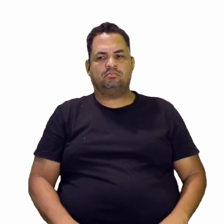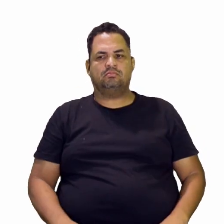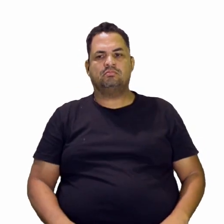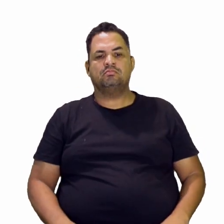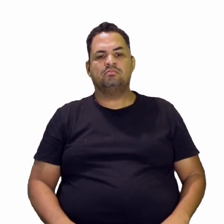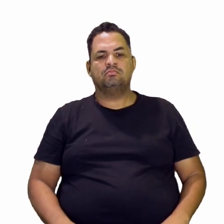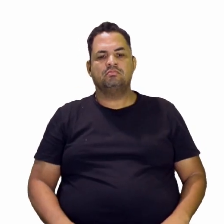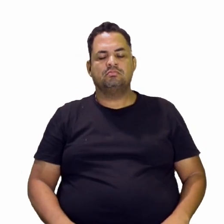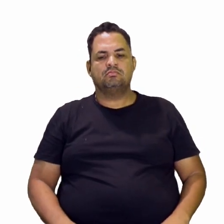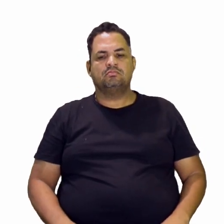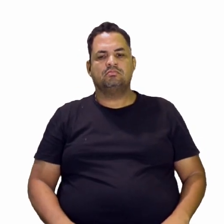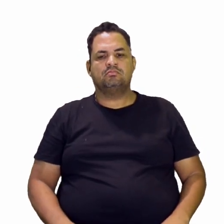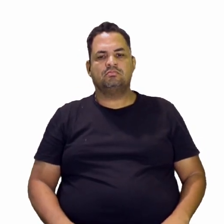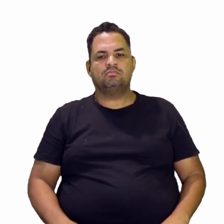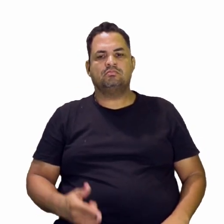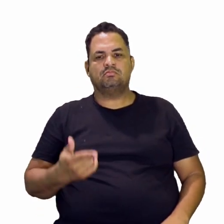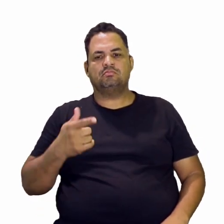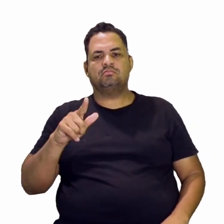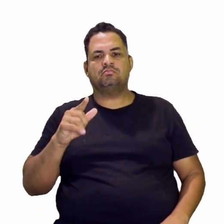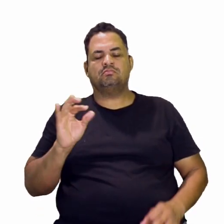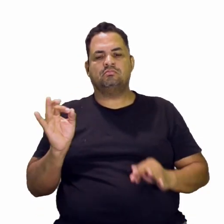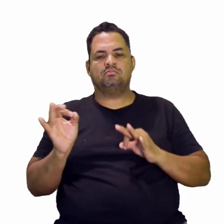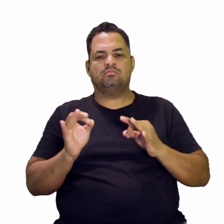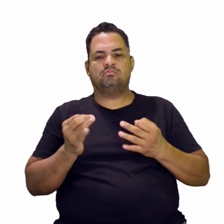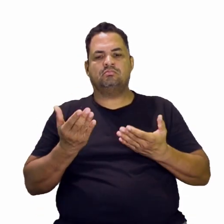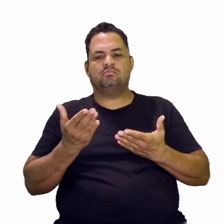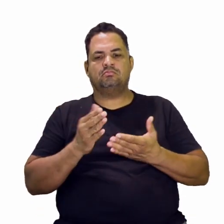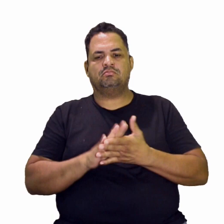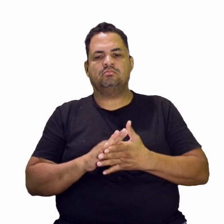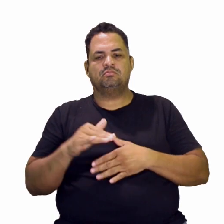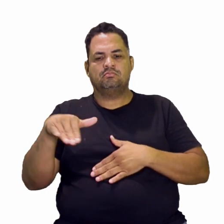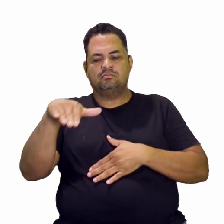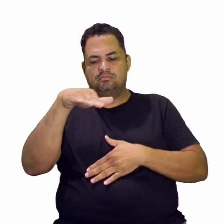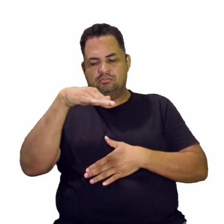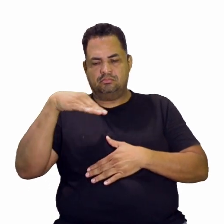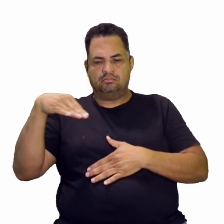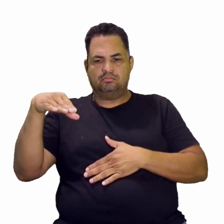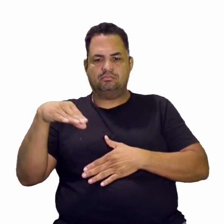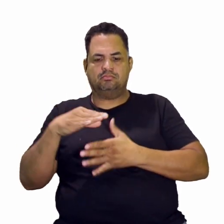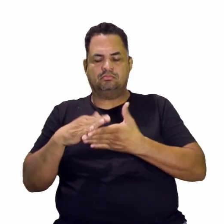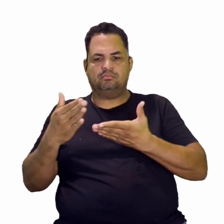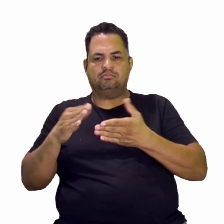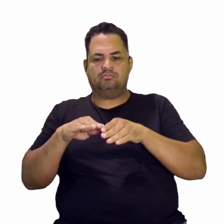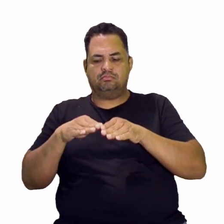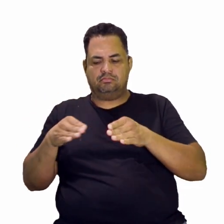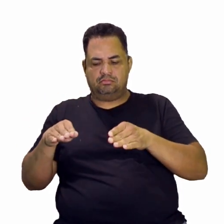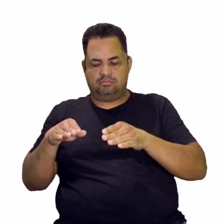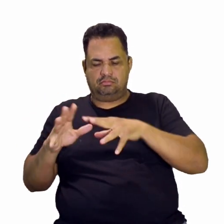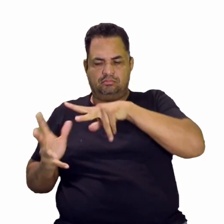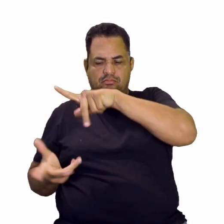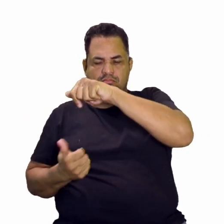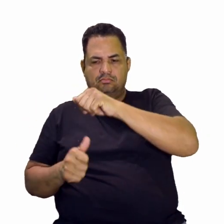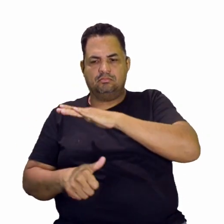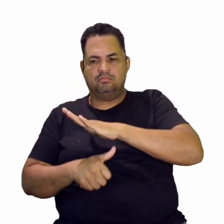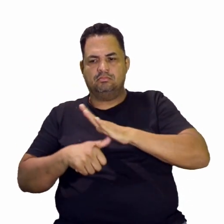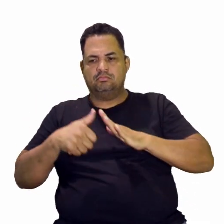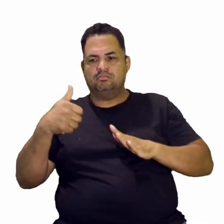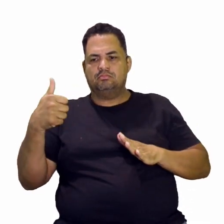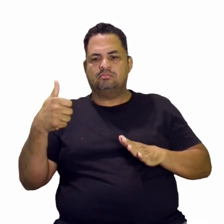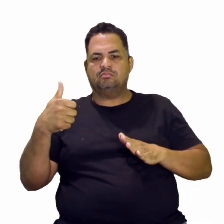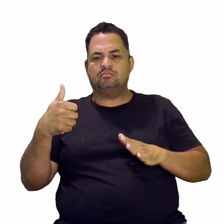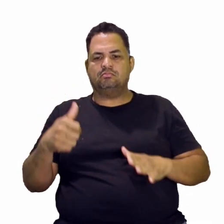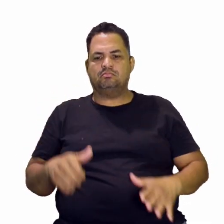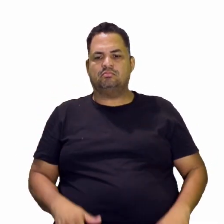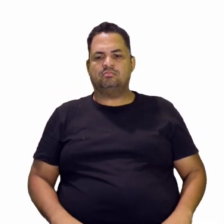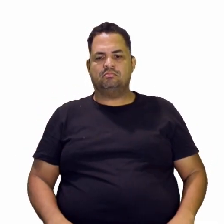Das fendas oceânicas. E outros vão para a superfície da Terra mesmo, onde as primeiras